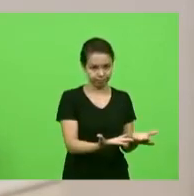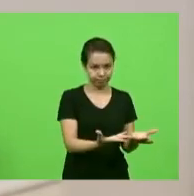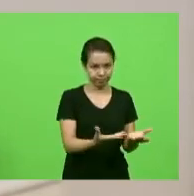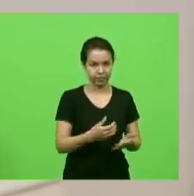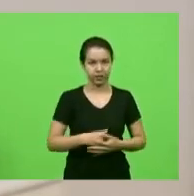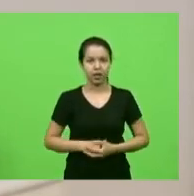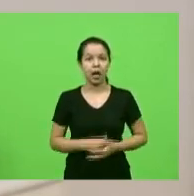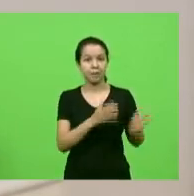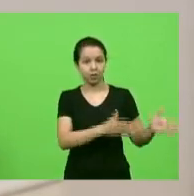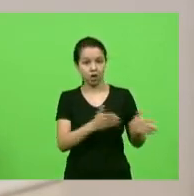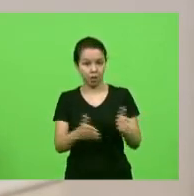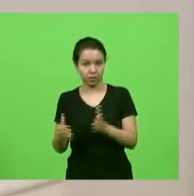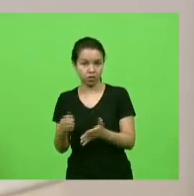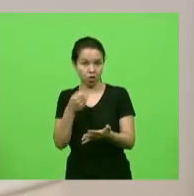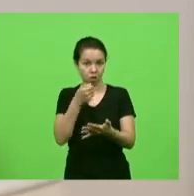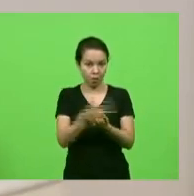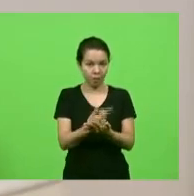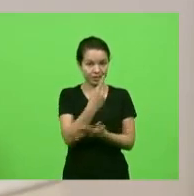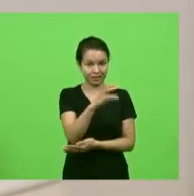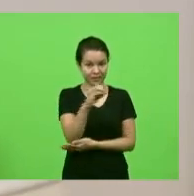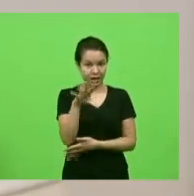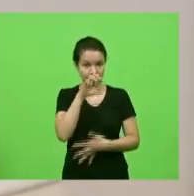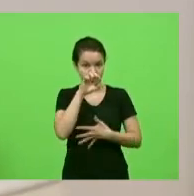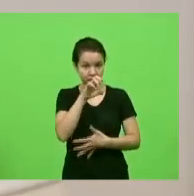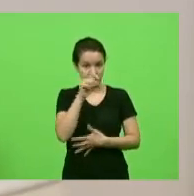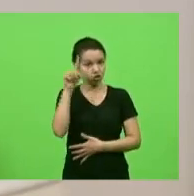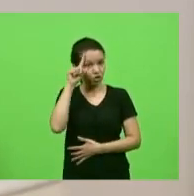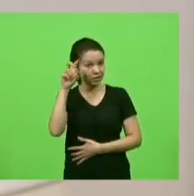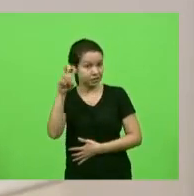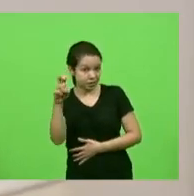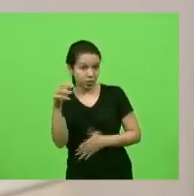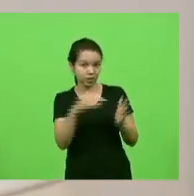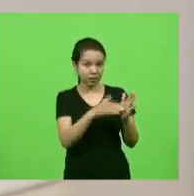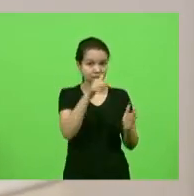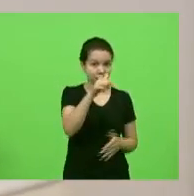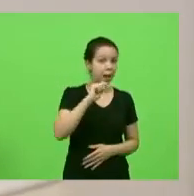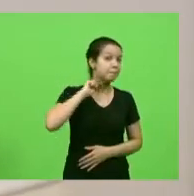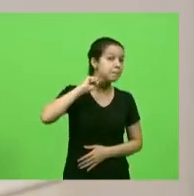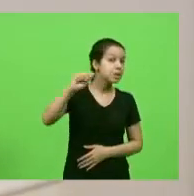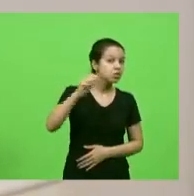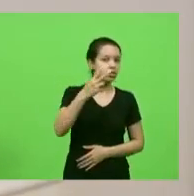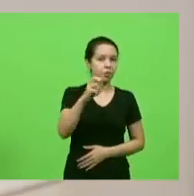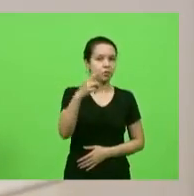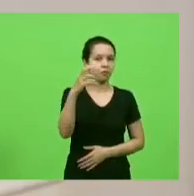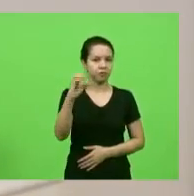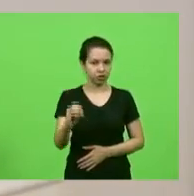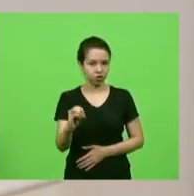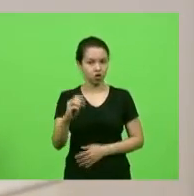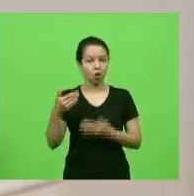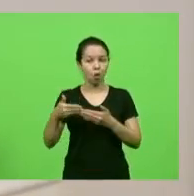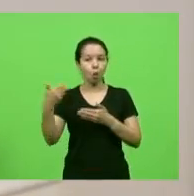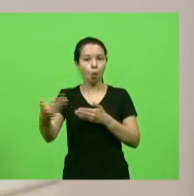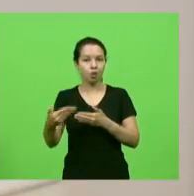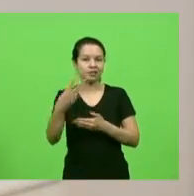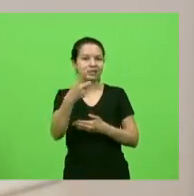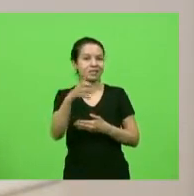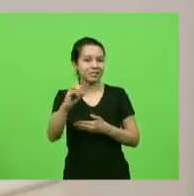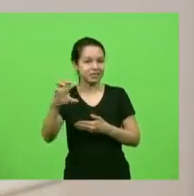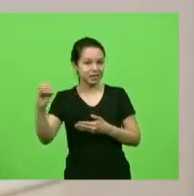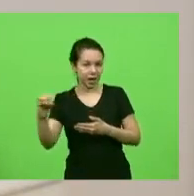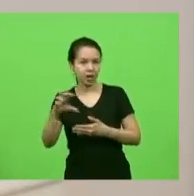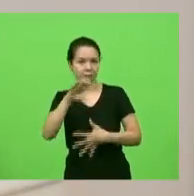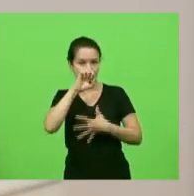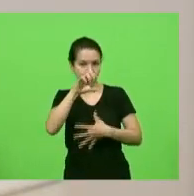respiradores entre os dias 5 e 7 de abril de 2020, sendo que os outros 100 respiradores seriam entregues no dia